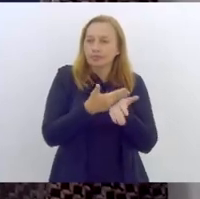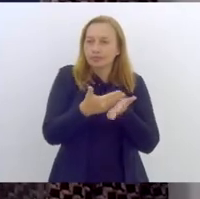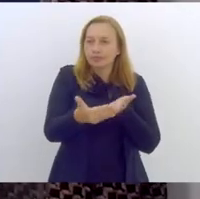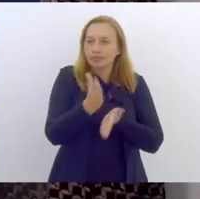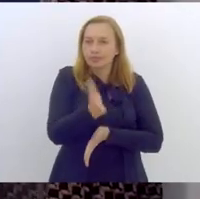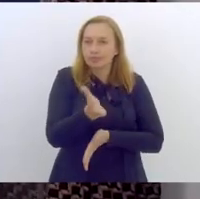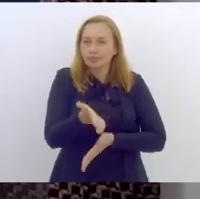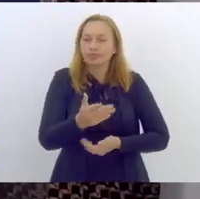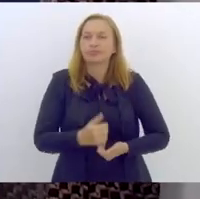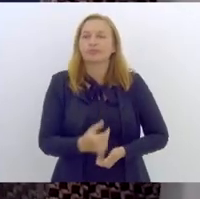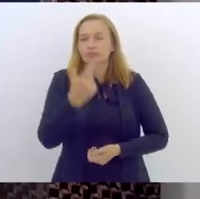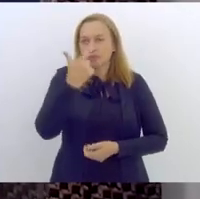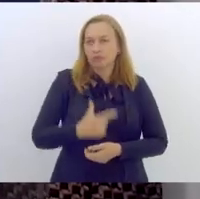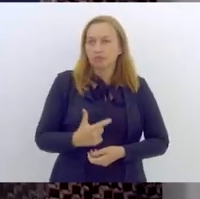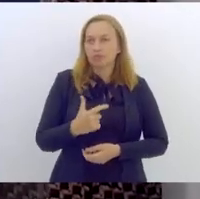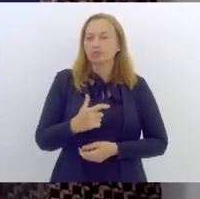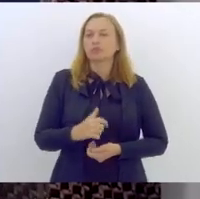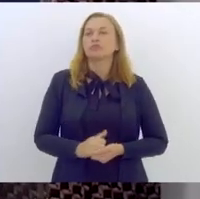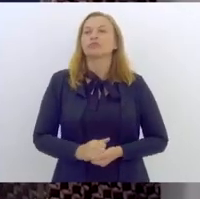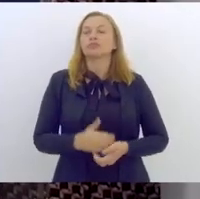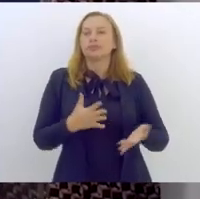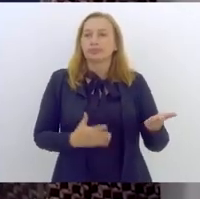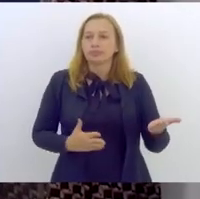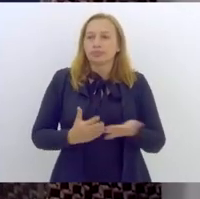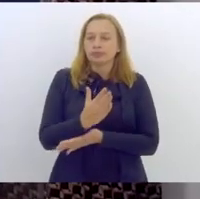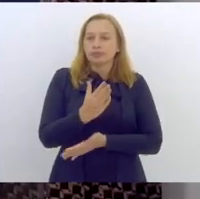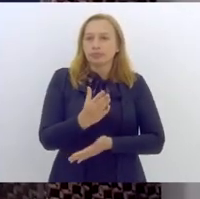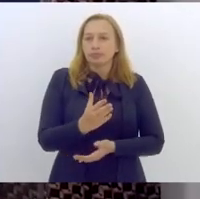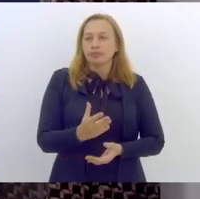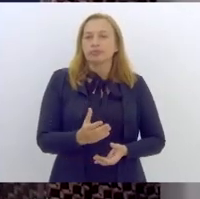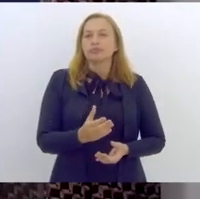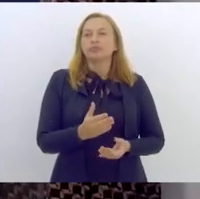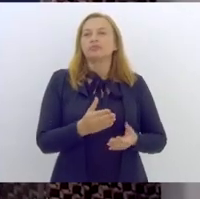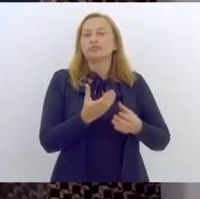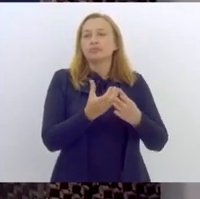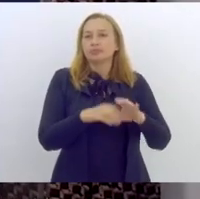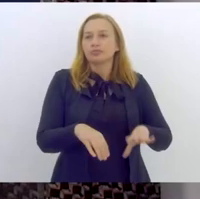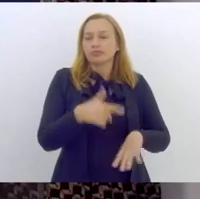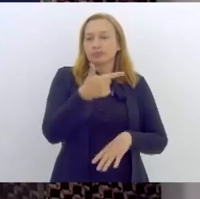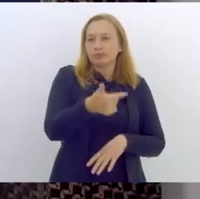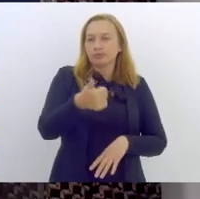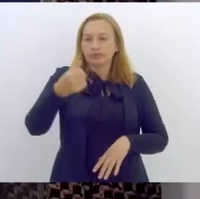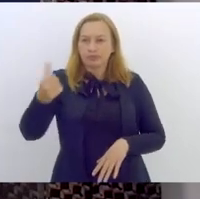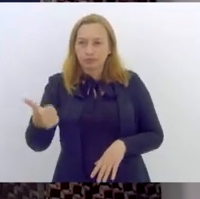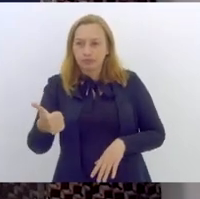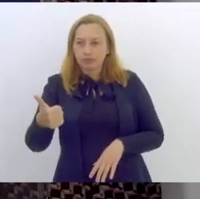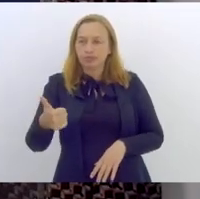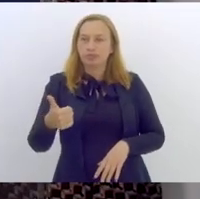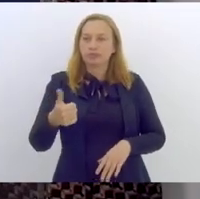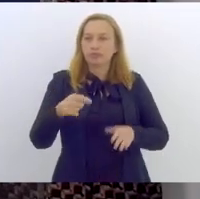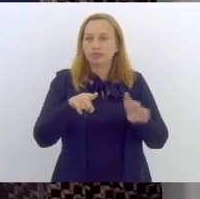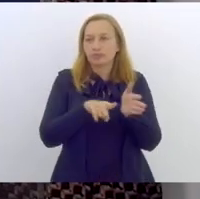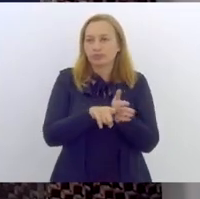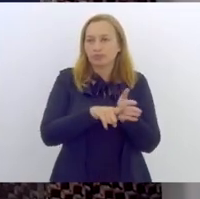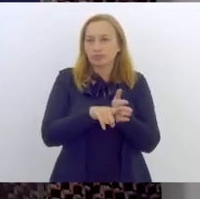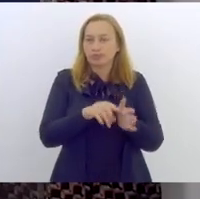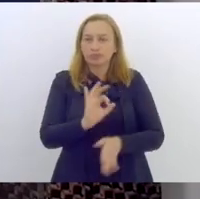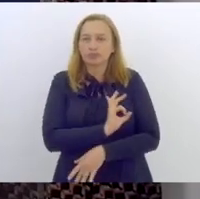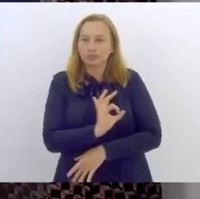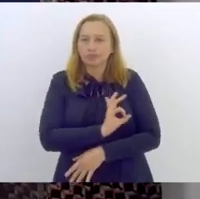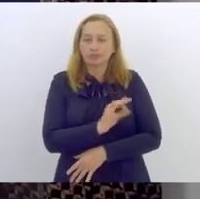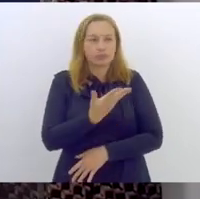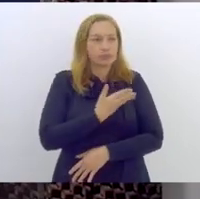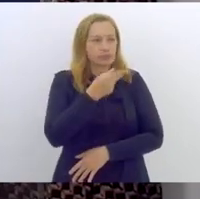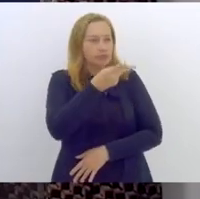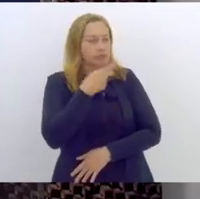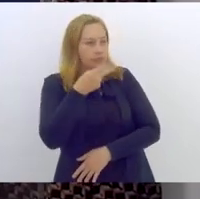eu sou o gel sou aprovado no concurso 2021 cargo de investigador de polícia então conforme o colega falou ali que